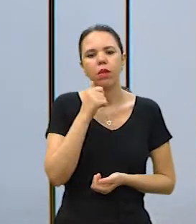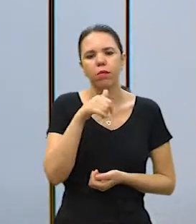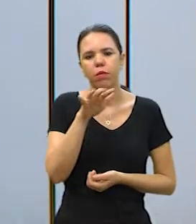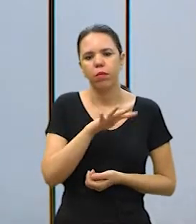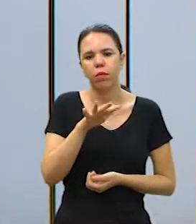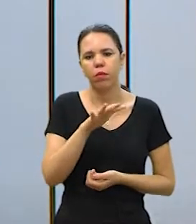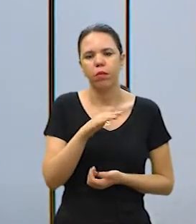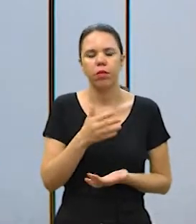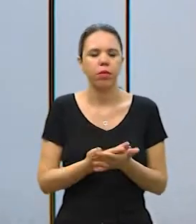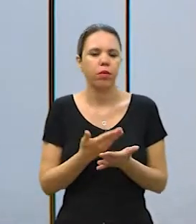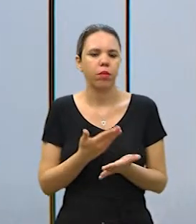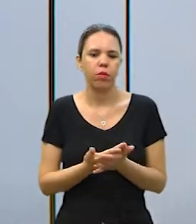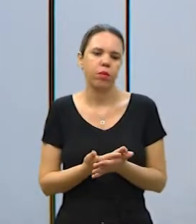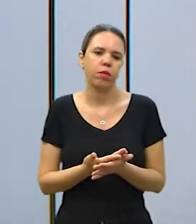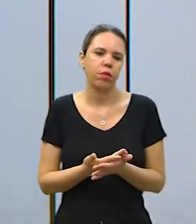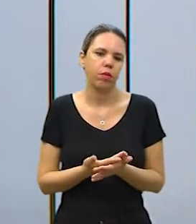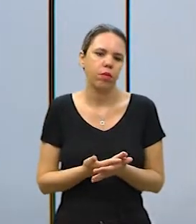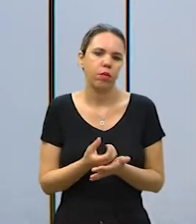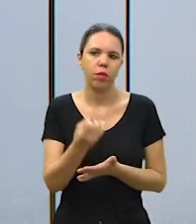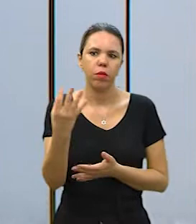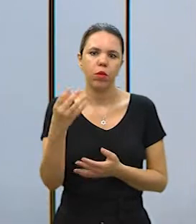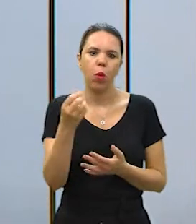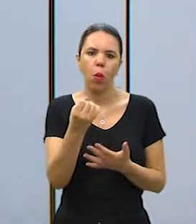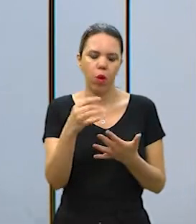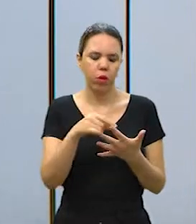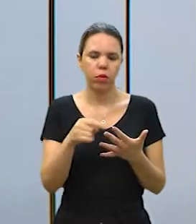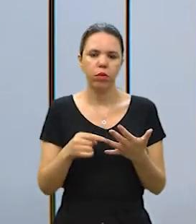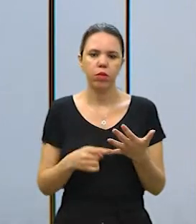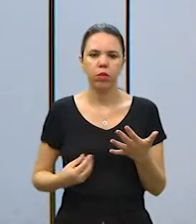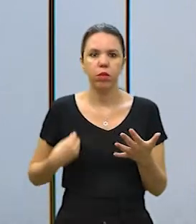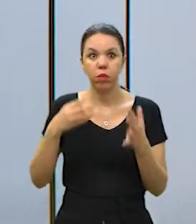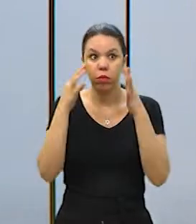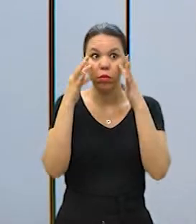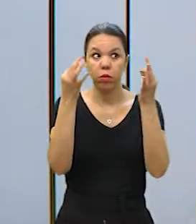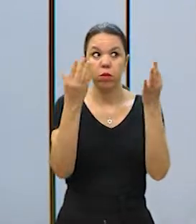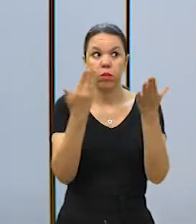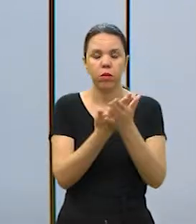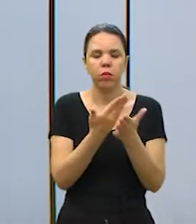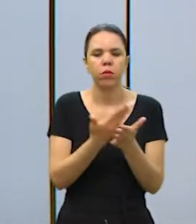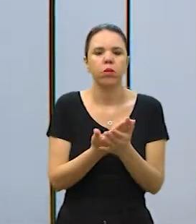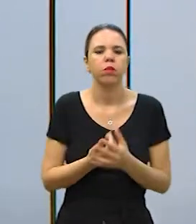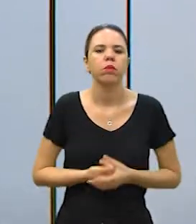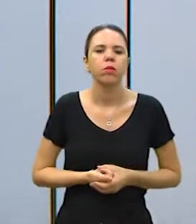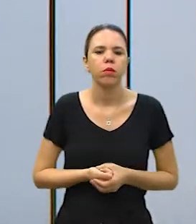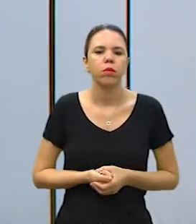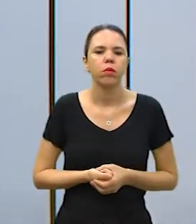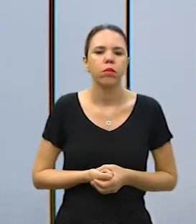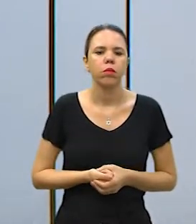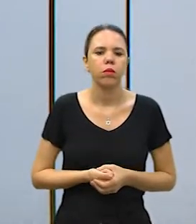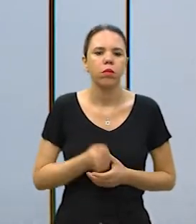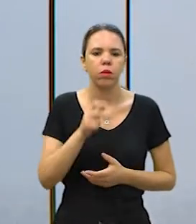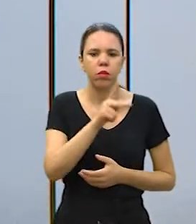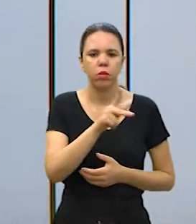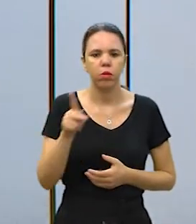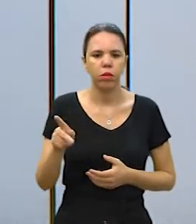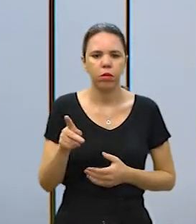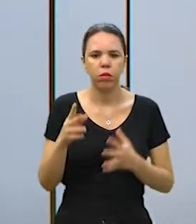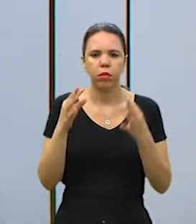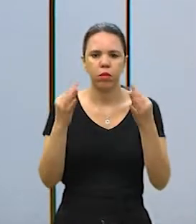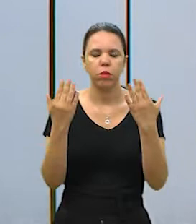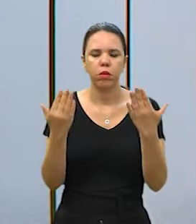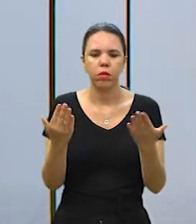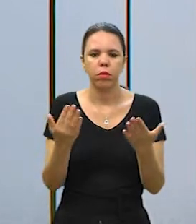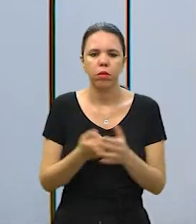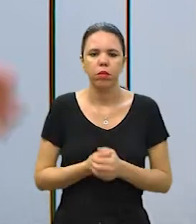meninas que estavam ali, dava para contar no dedo quantas estavam prestando atenção na aula. A professora lá na